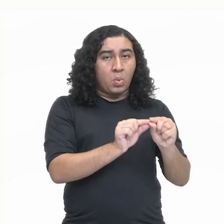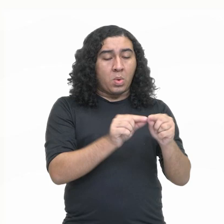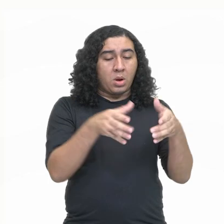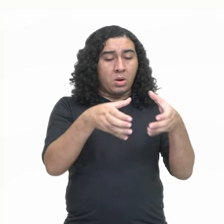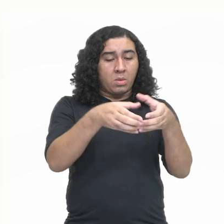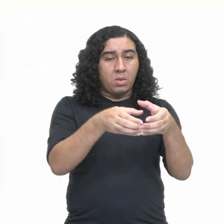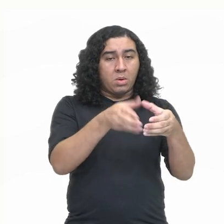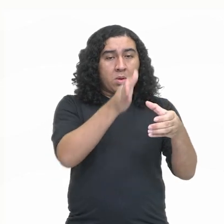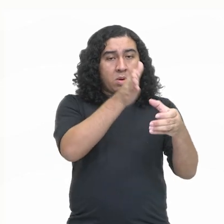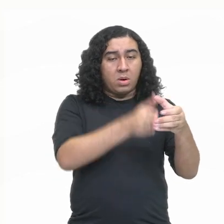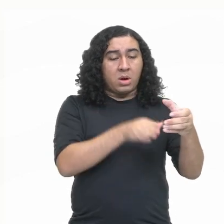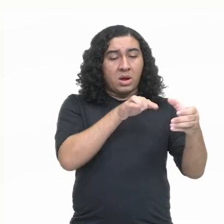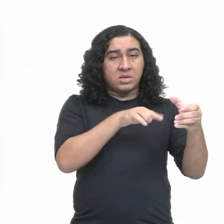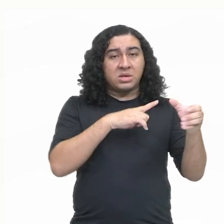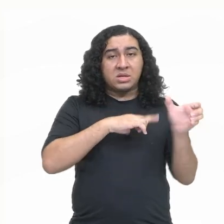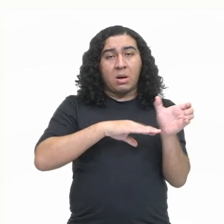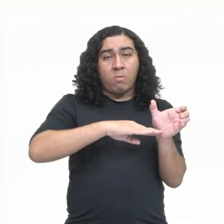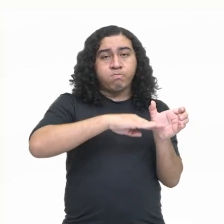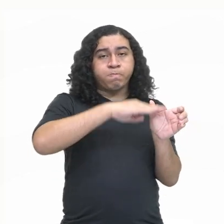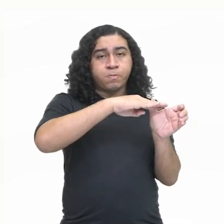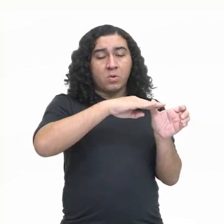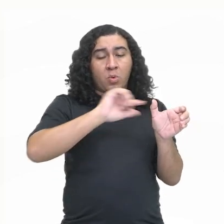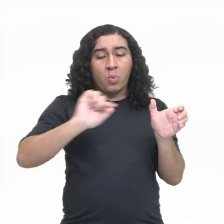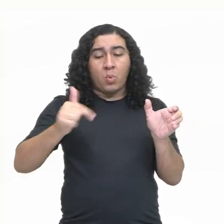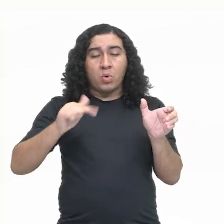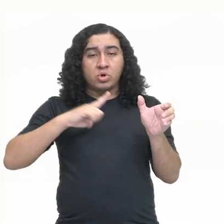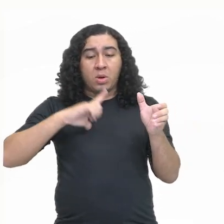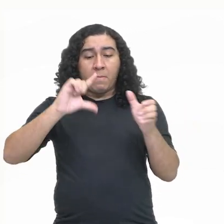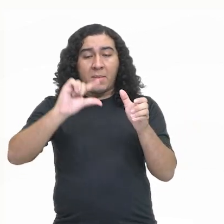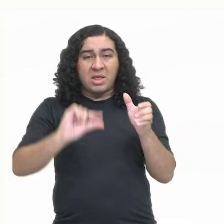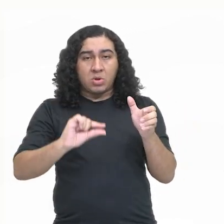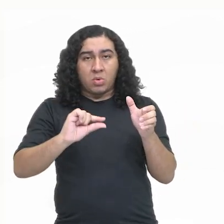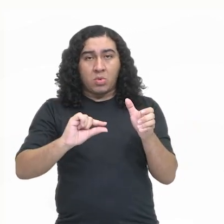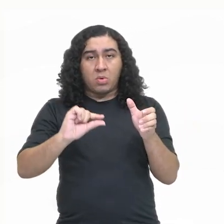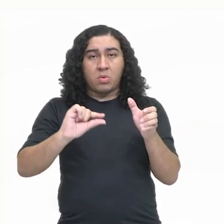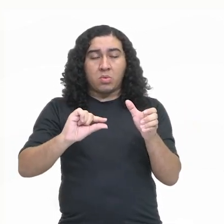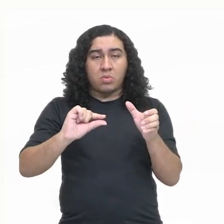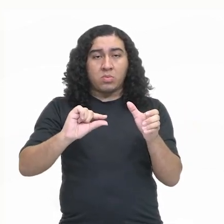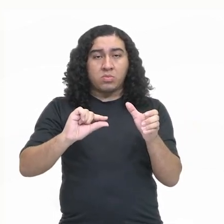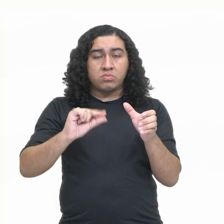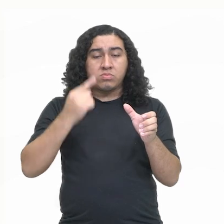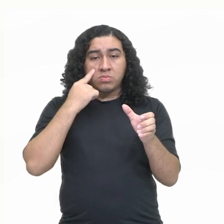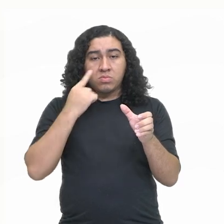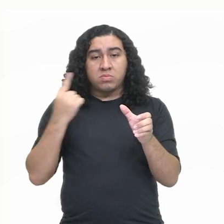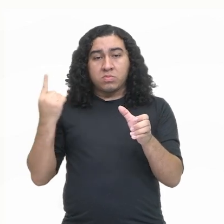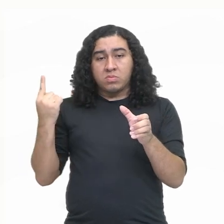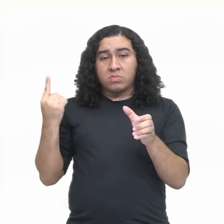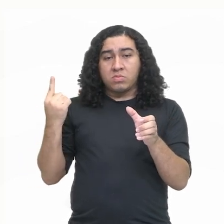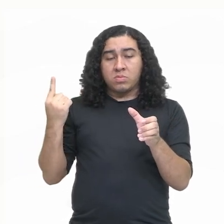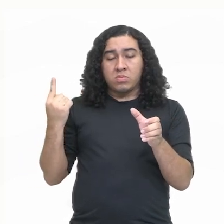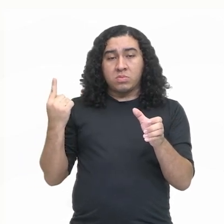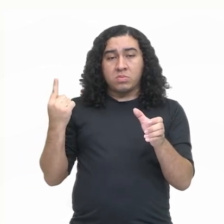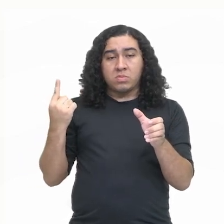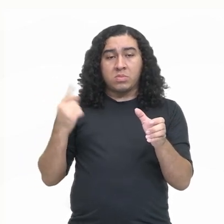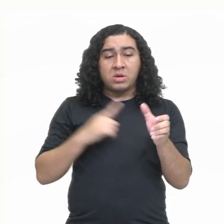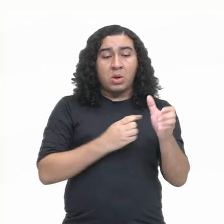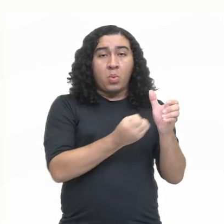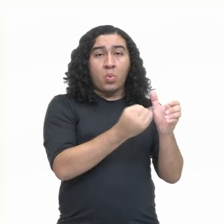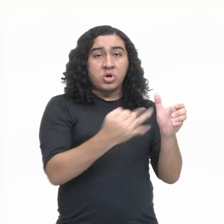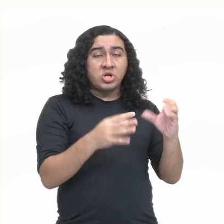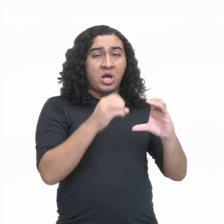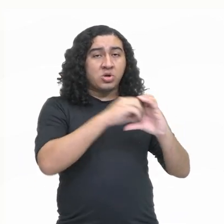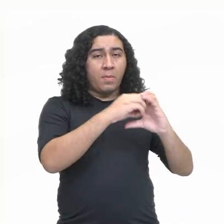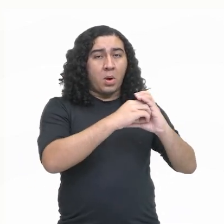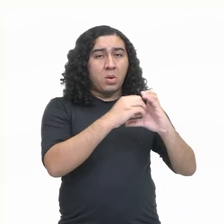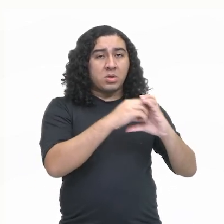mais concentrado em soluto. Quando eu estou falando em soluto, olhem a quantidade de bolinhas. Então, eu tenho aqui menos bolinhas e